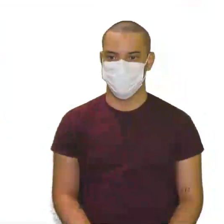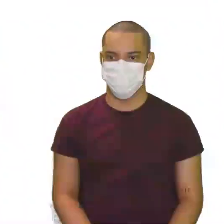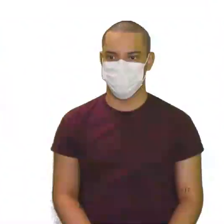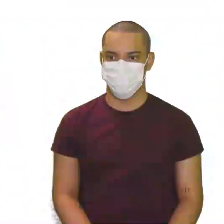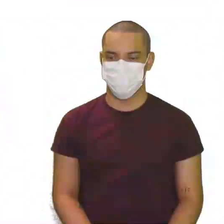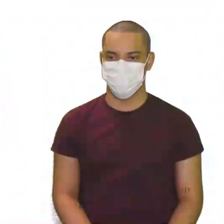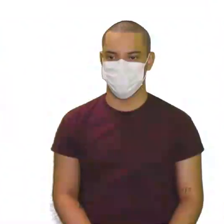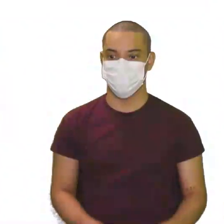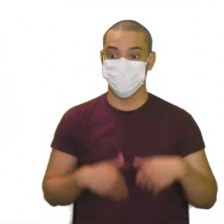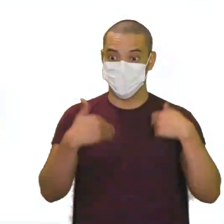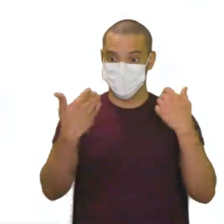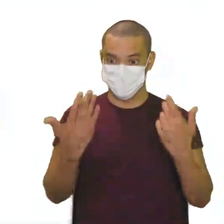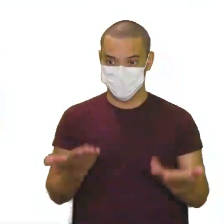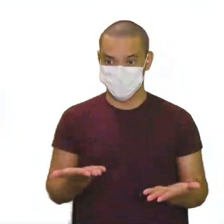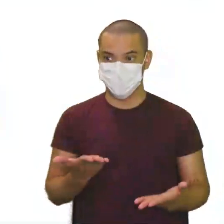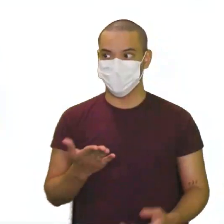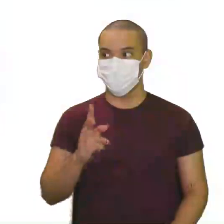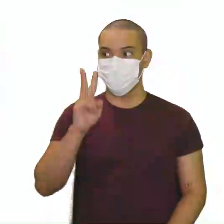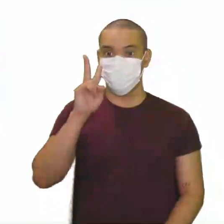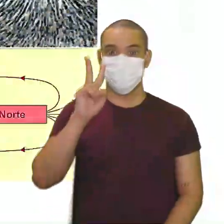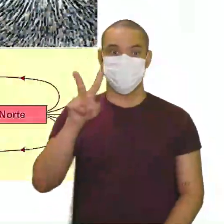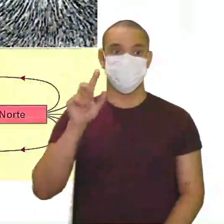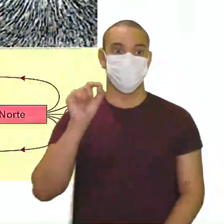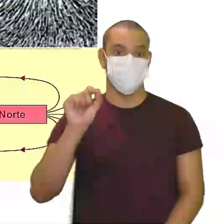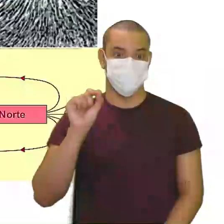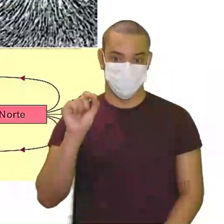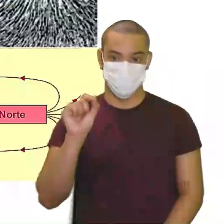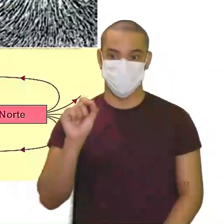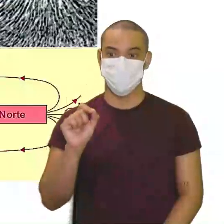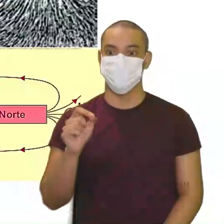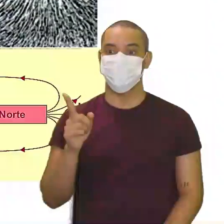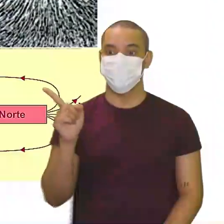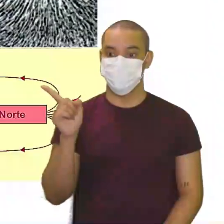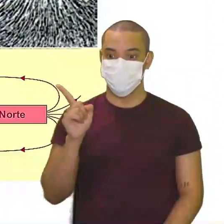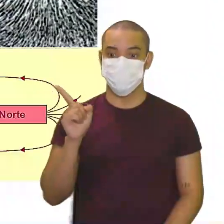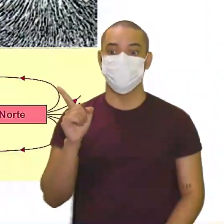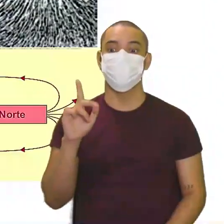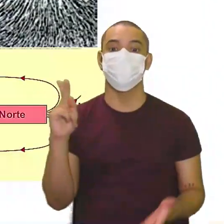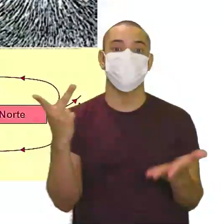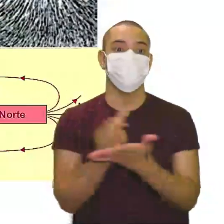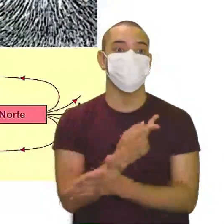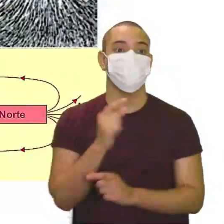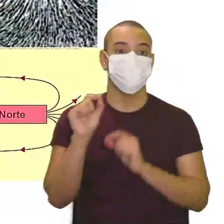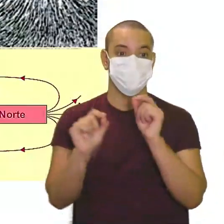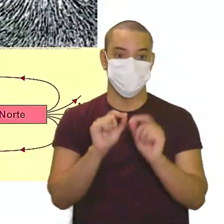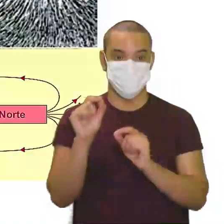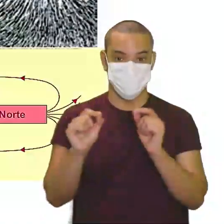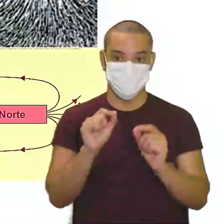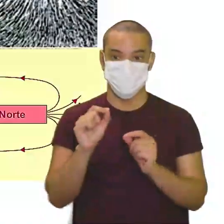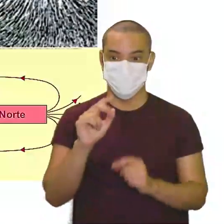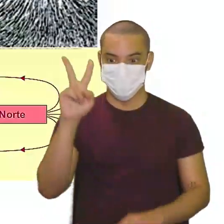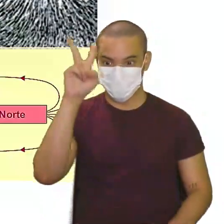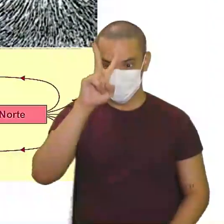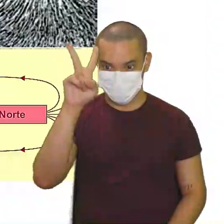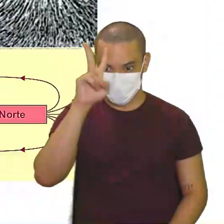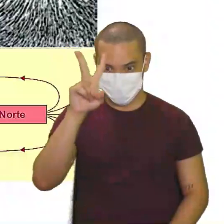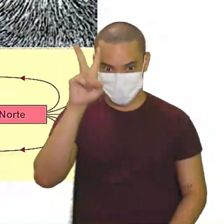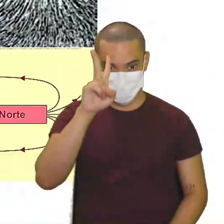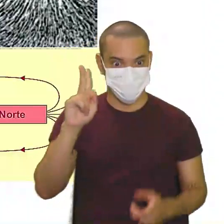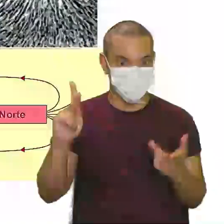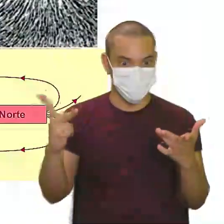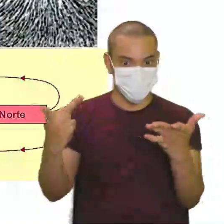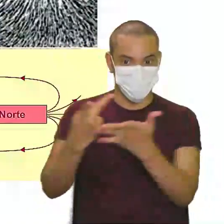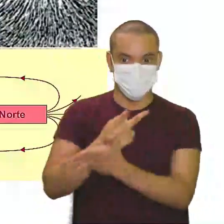e aqui pessoal Olha só vamos ver e ficar nem o que vai acontecer as agulhas magnéticas